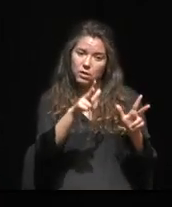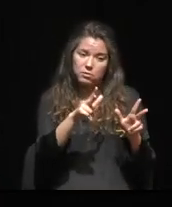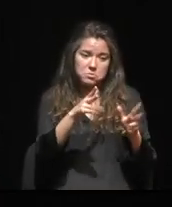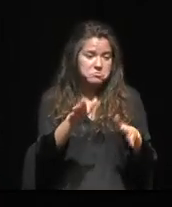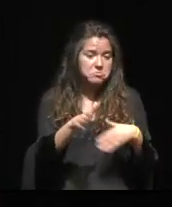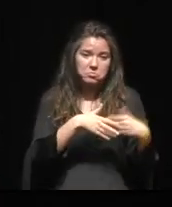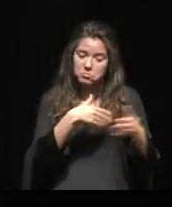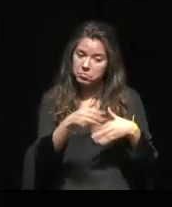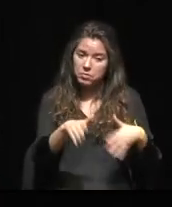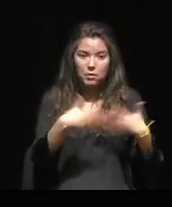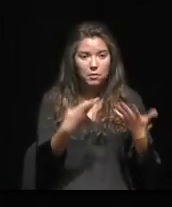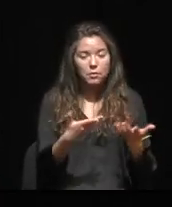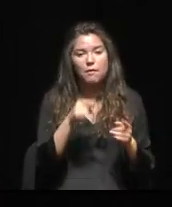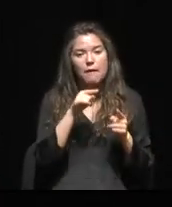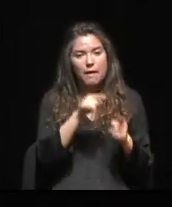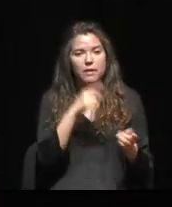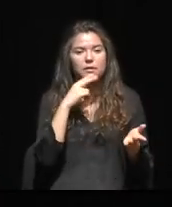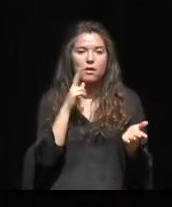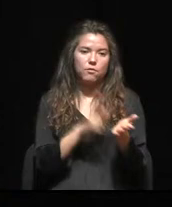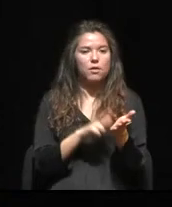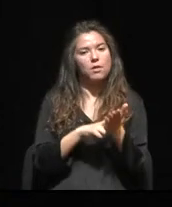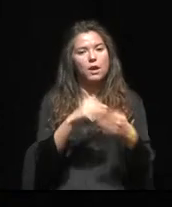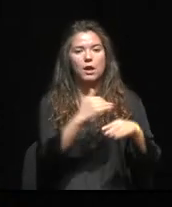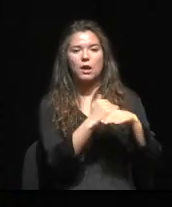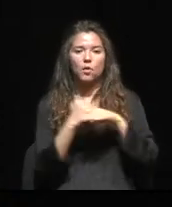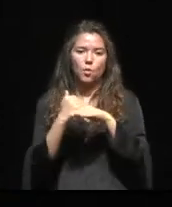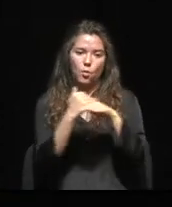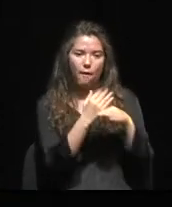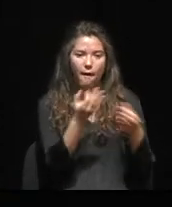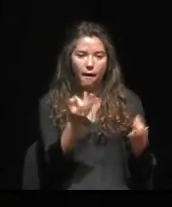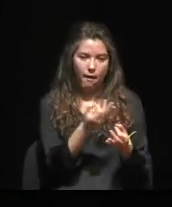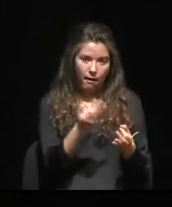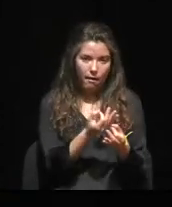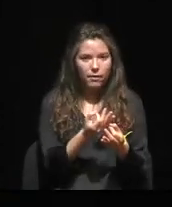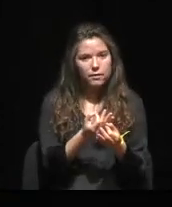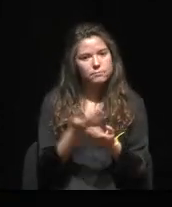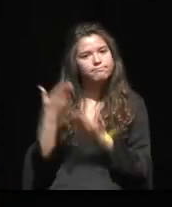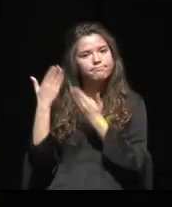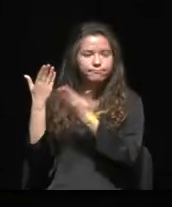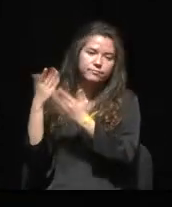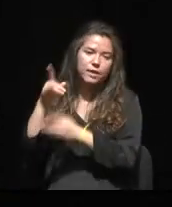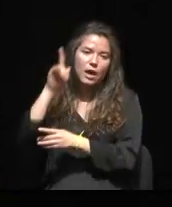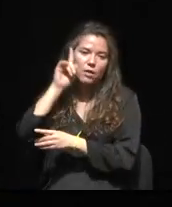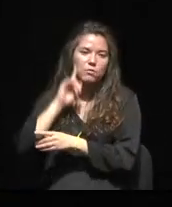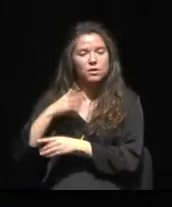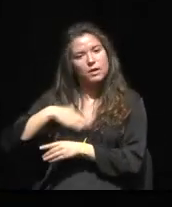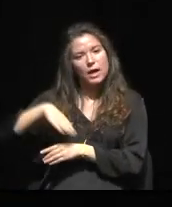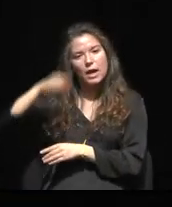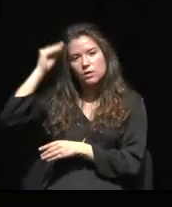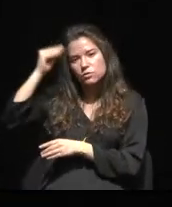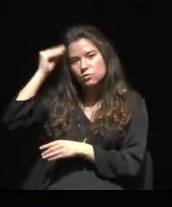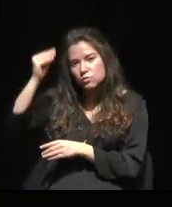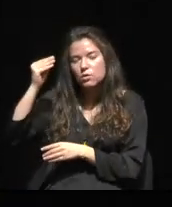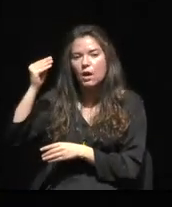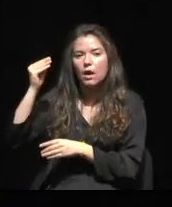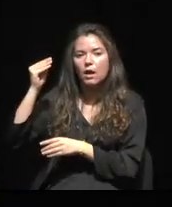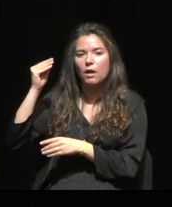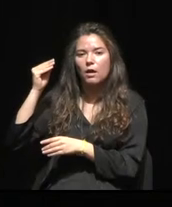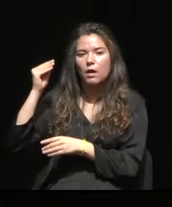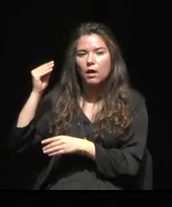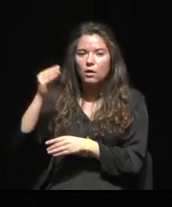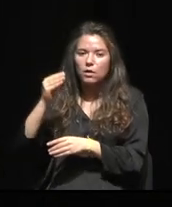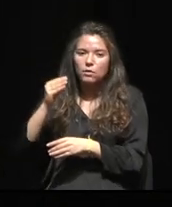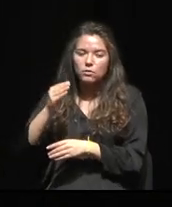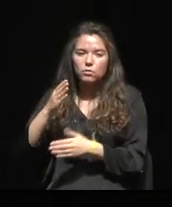quais forem éa a ual umes sonhar perseguir as suas